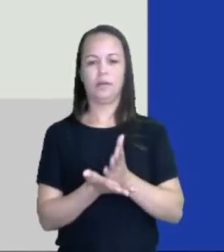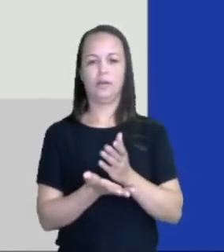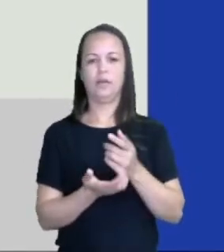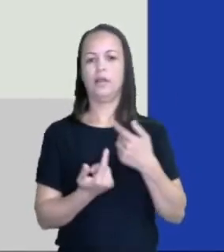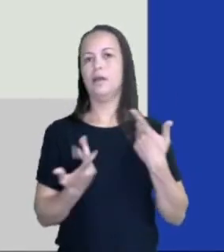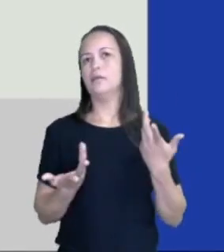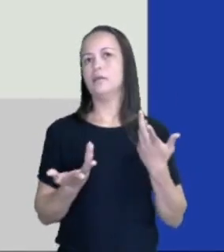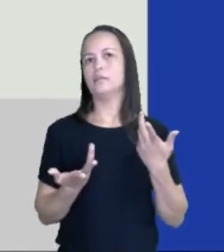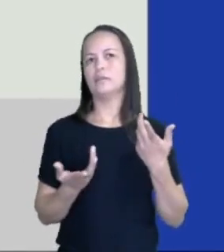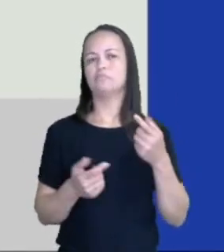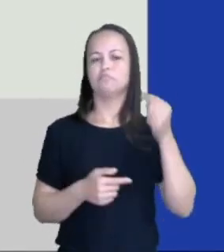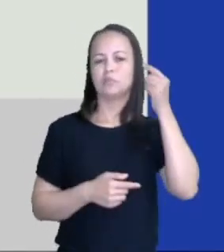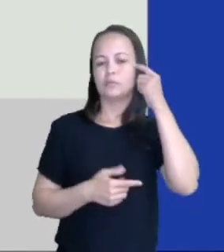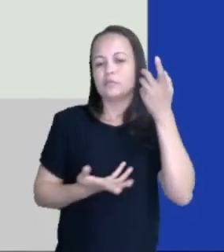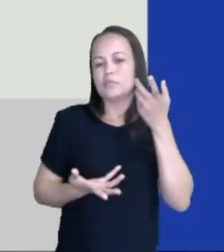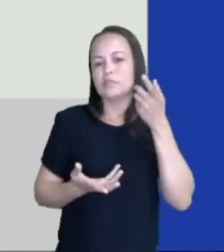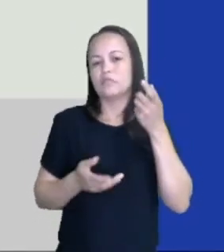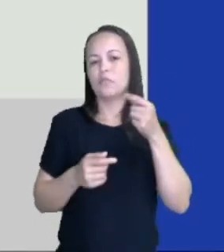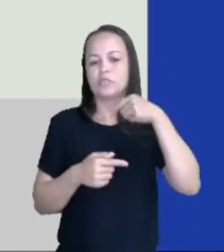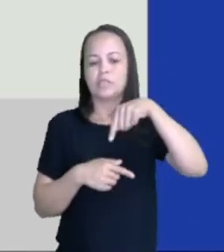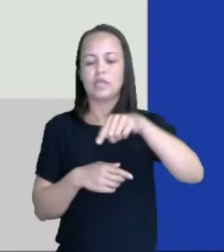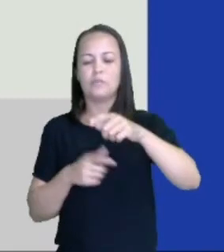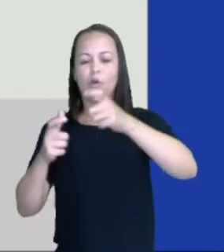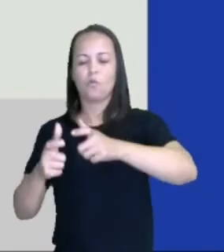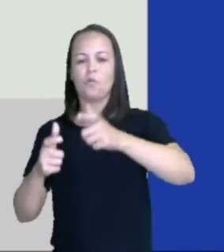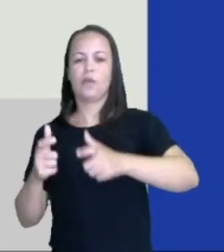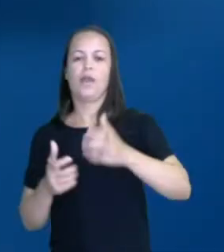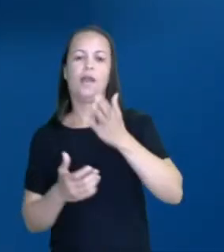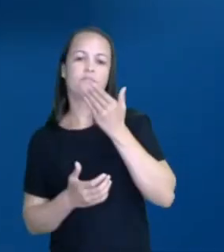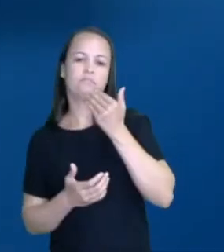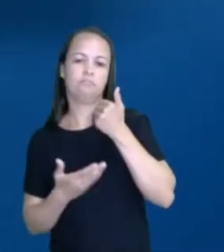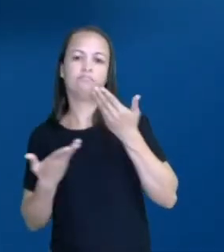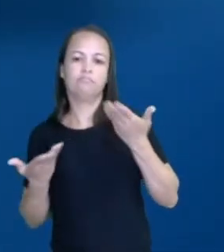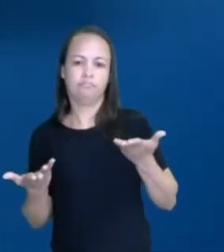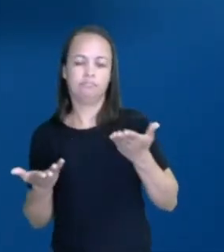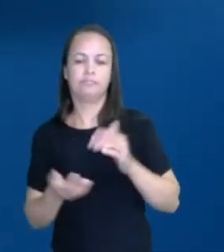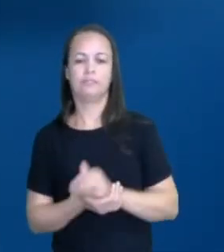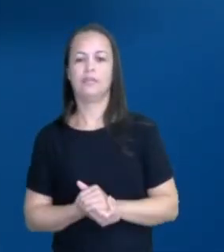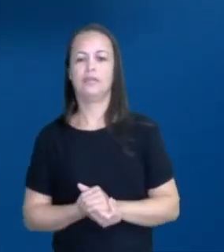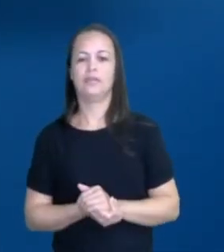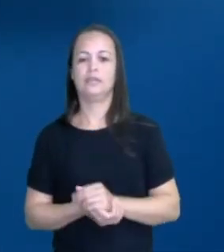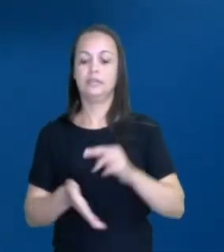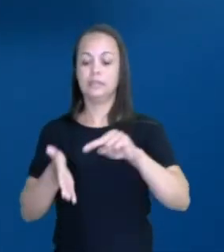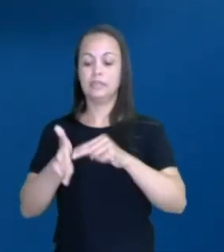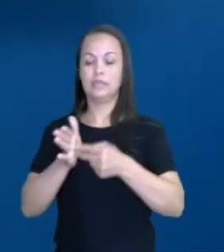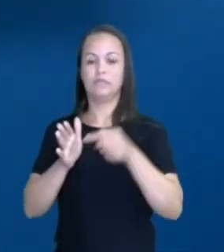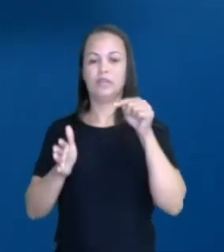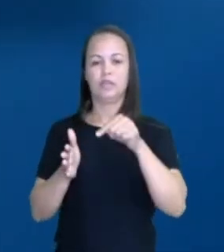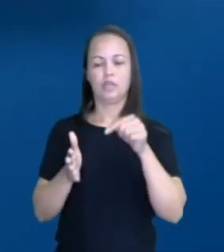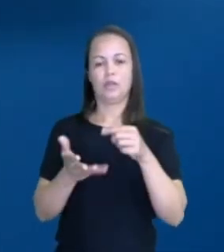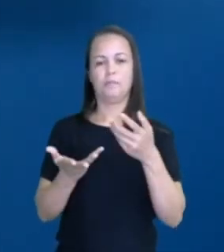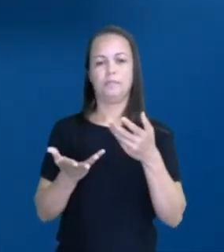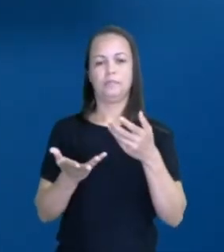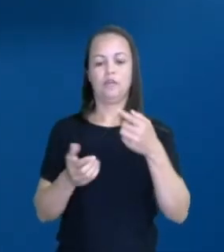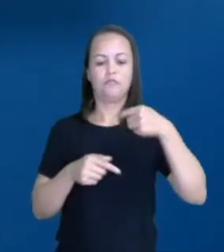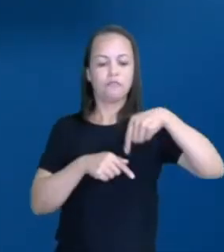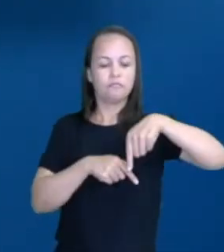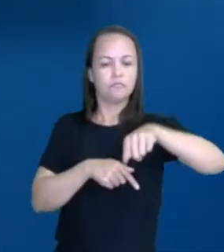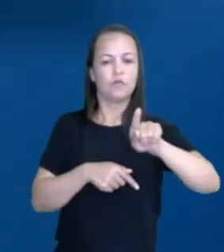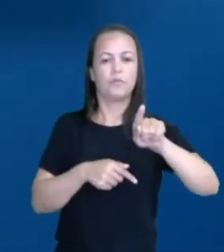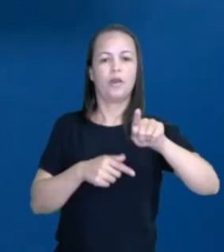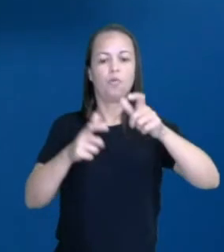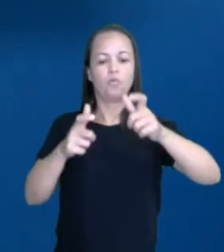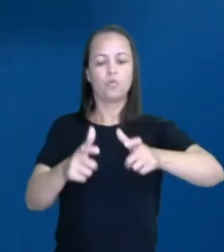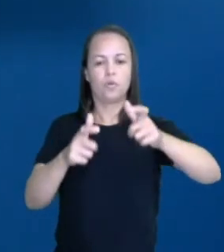lugar por causa da comida. Então, estou aqui pelo bolo. Significa que aquela pessoa foi para aquele